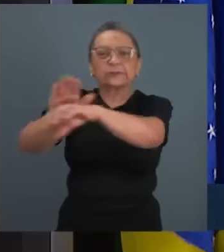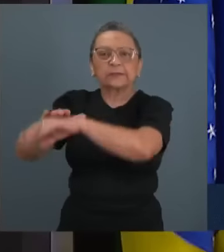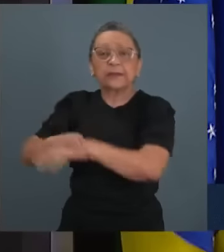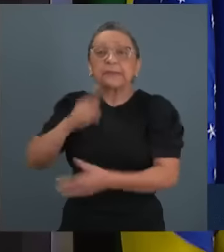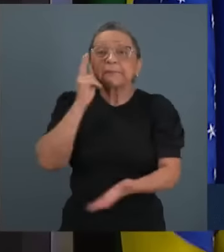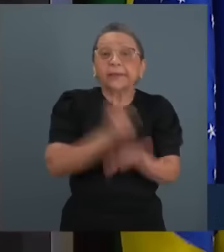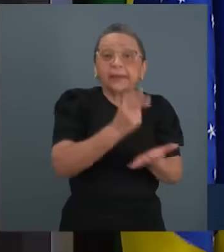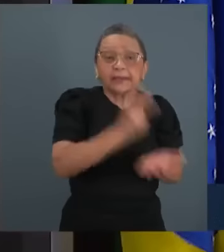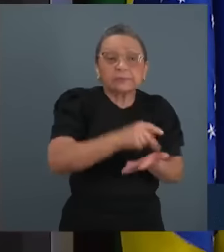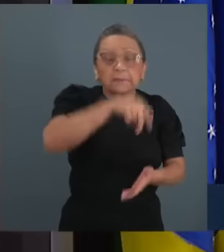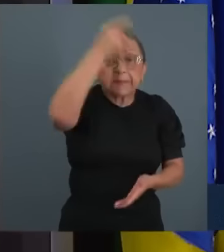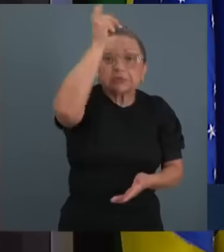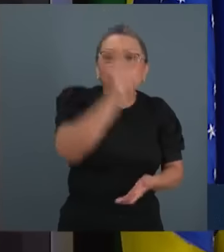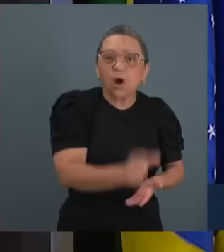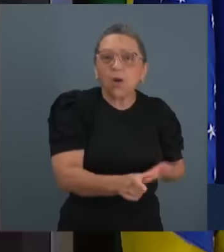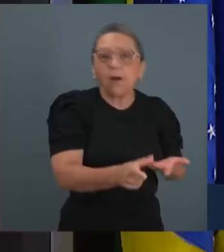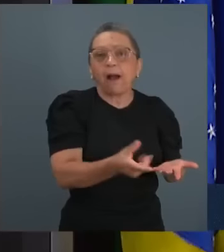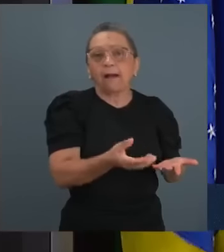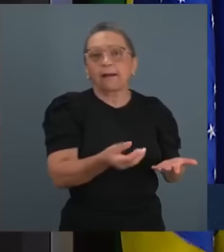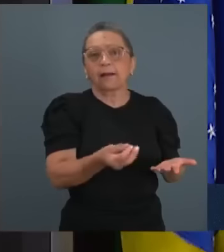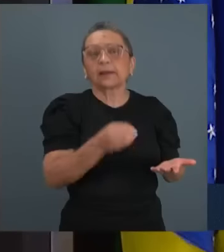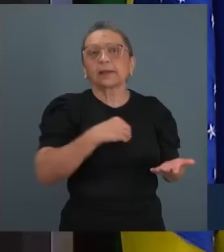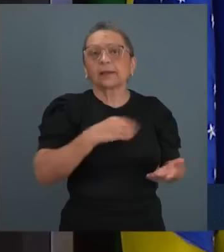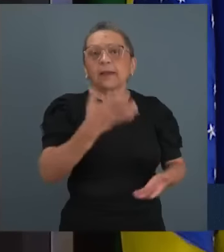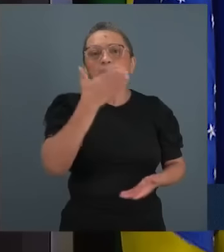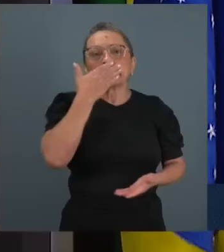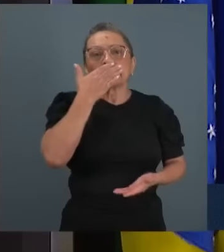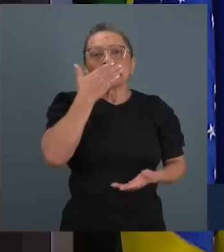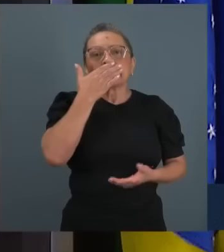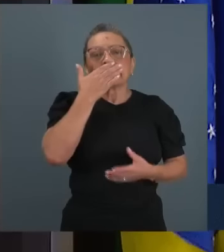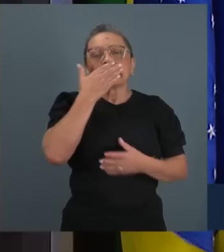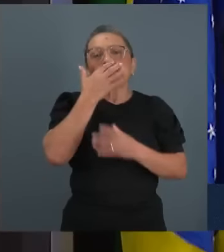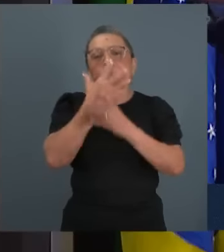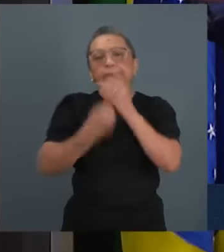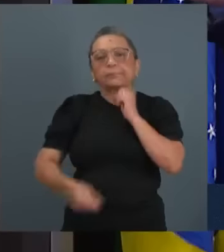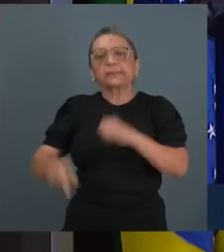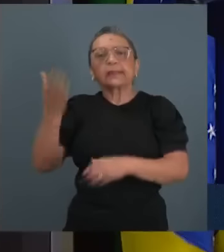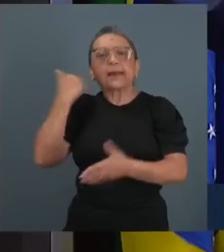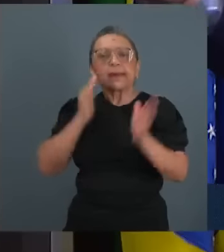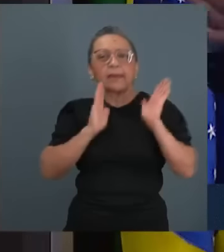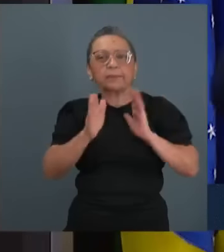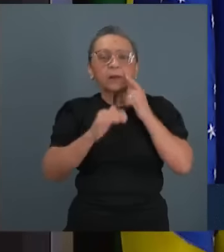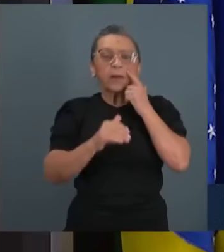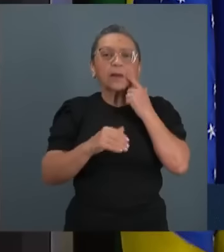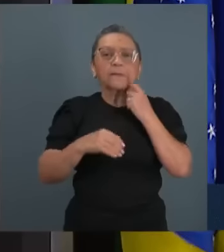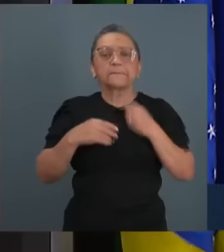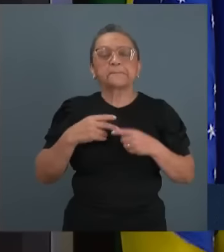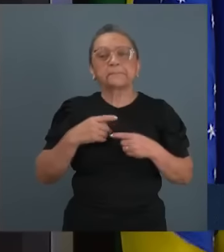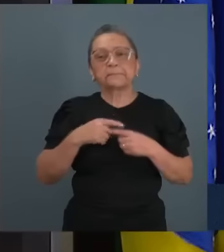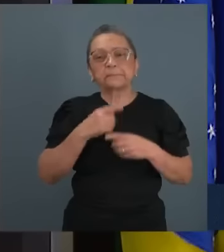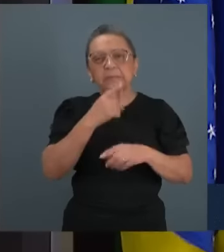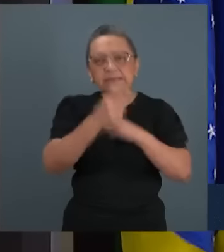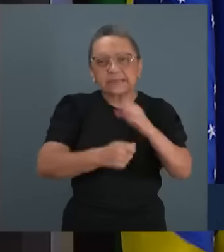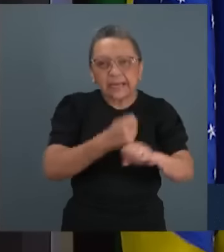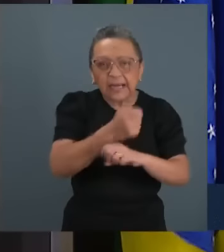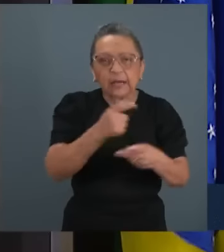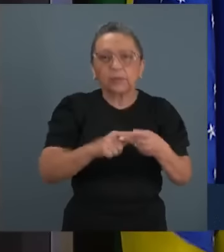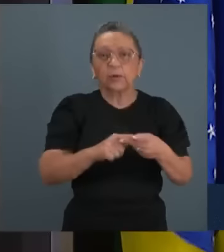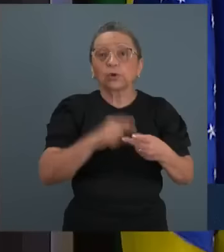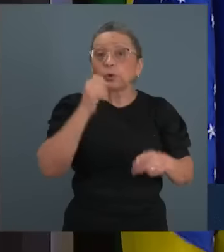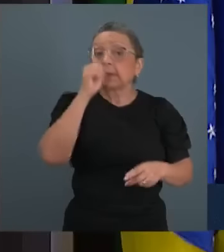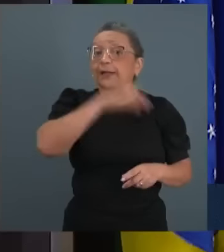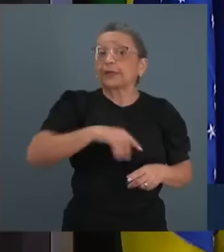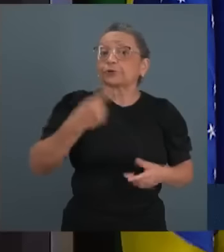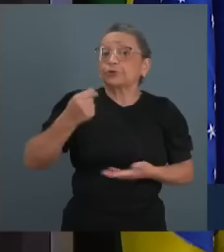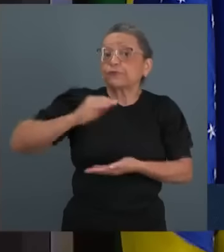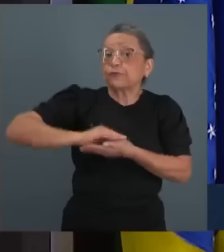mesmos artistas que se calaram no Mensalão, no Petrolão, nos escândalos de fundo